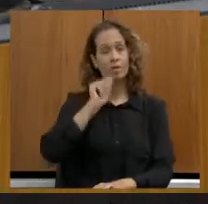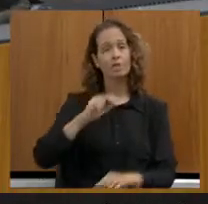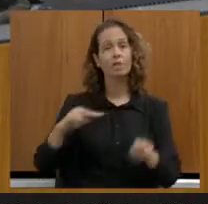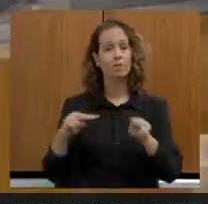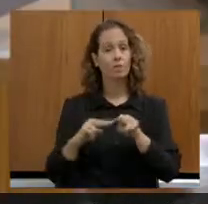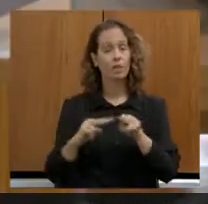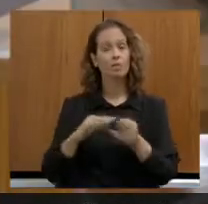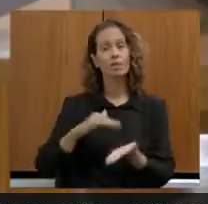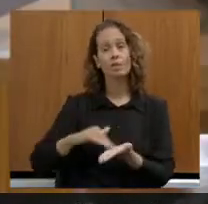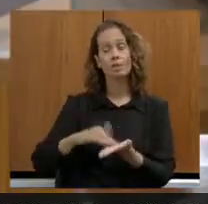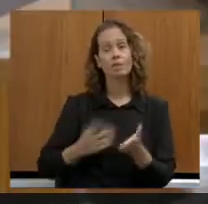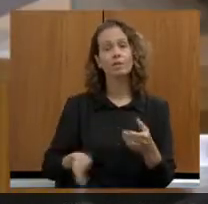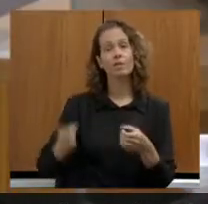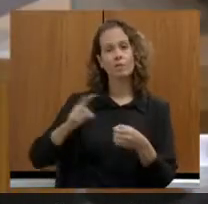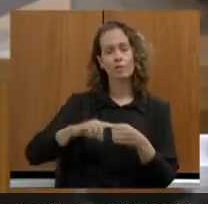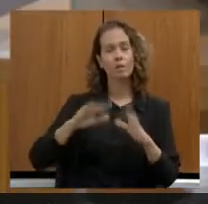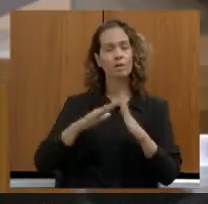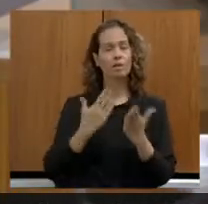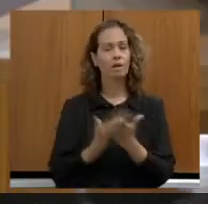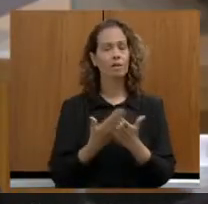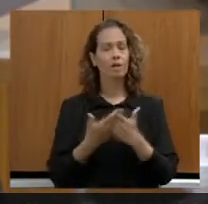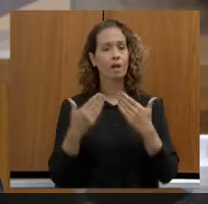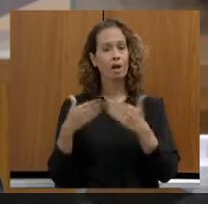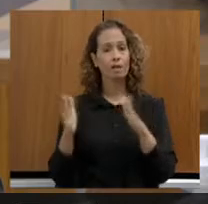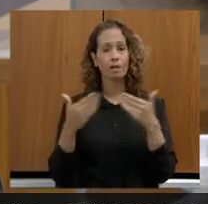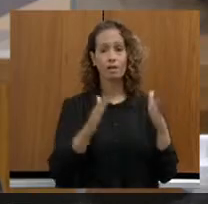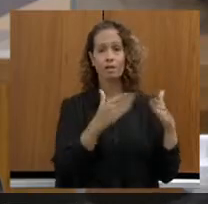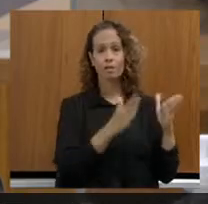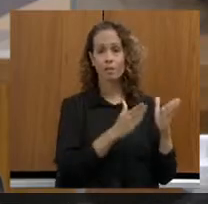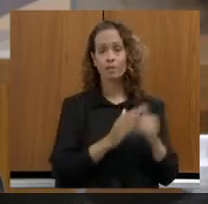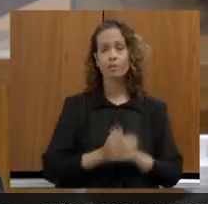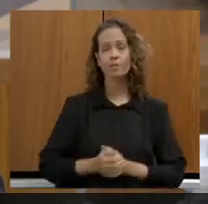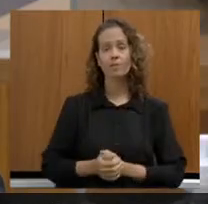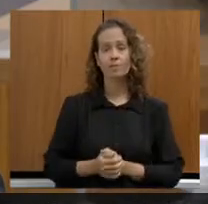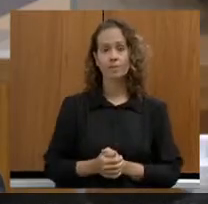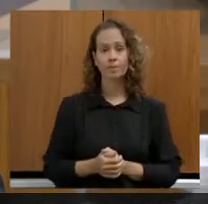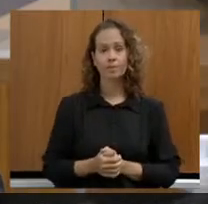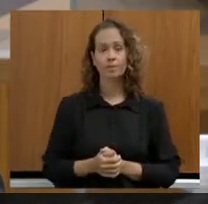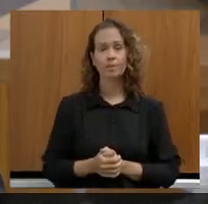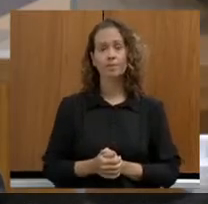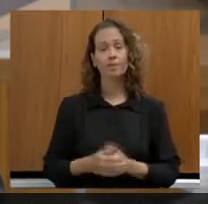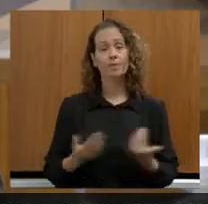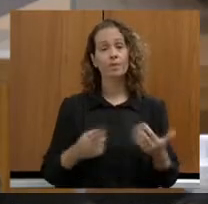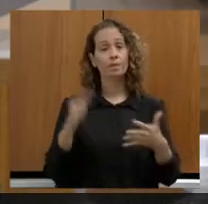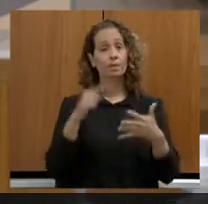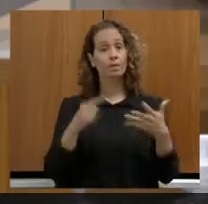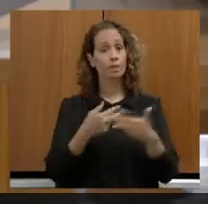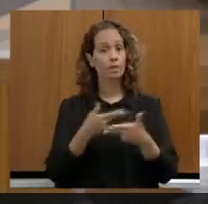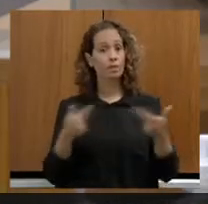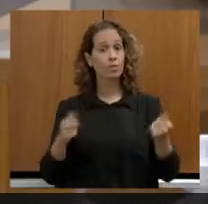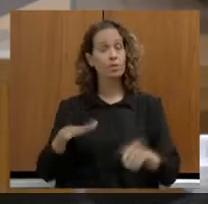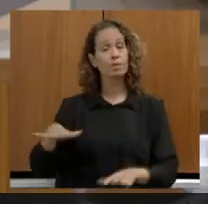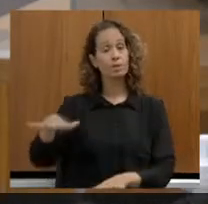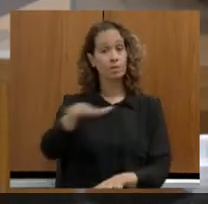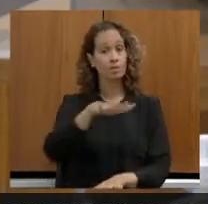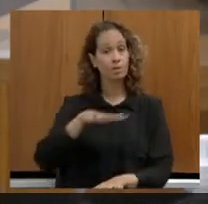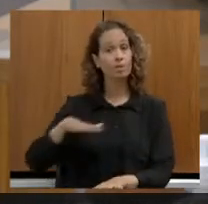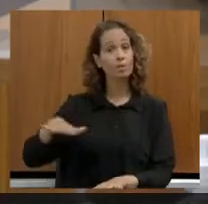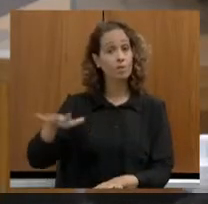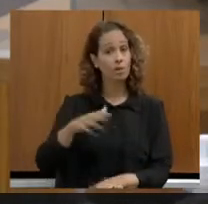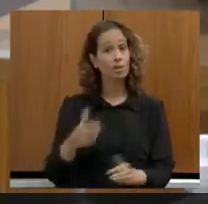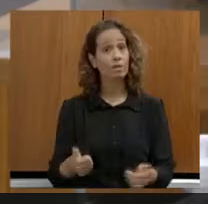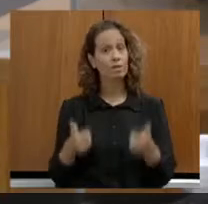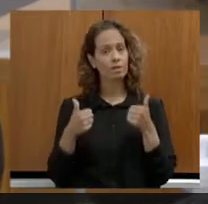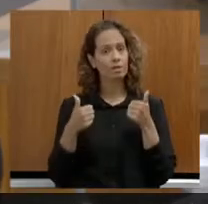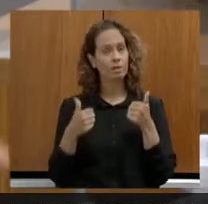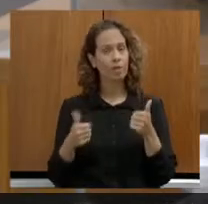secretária que voltou as aulas Abril as escolas e as coisas na nossa região se encontra